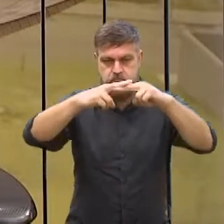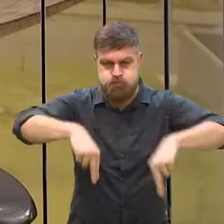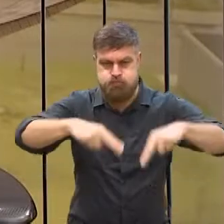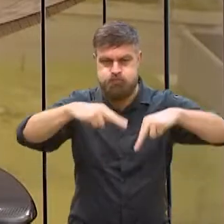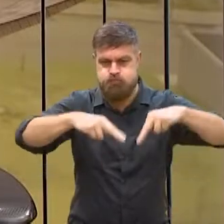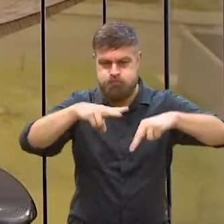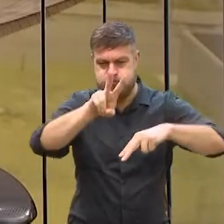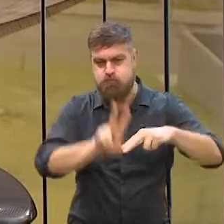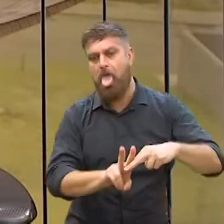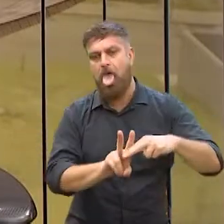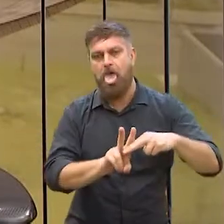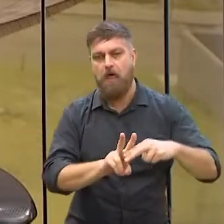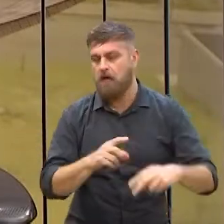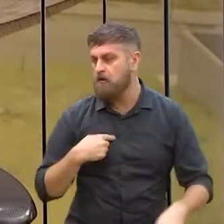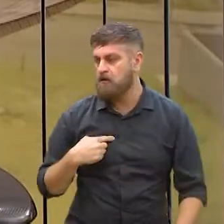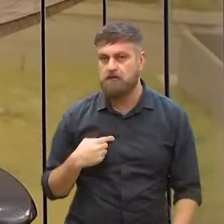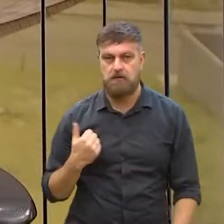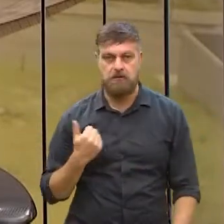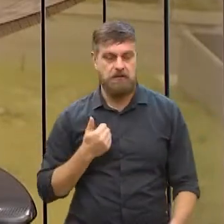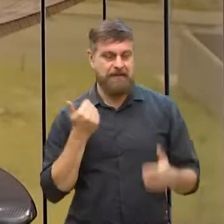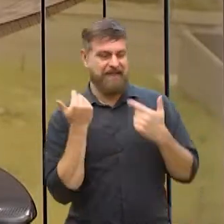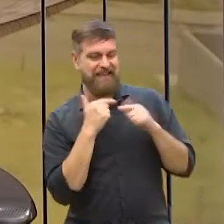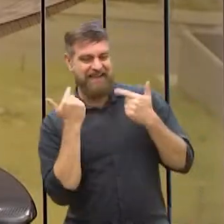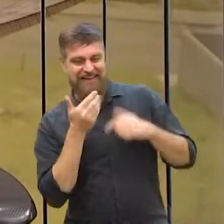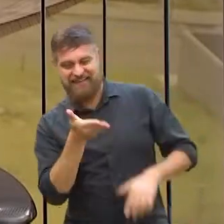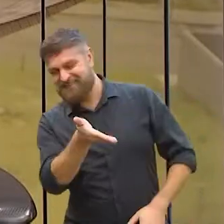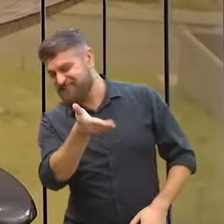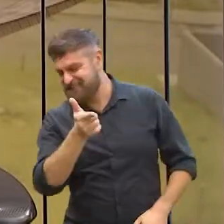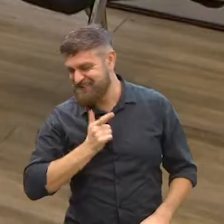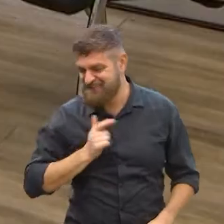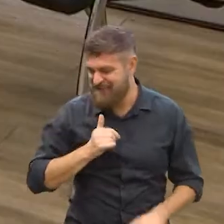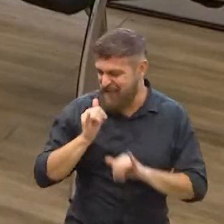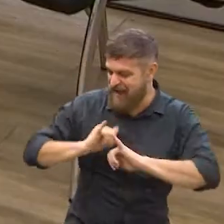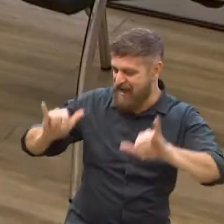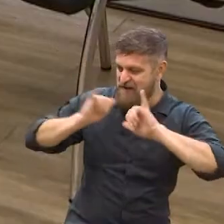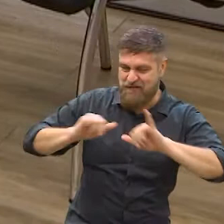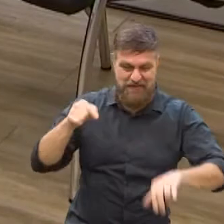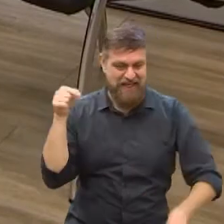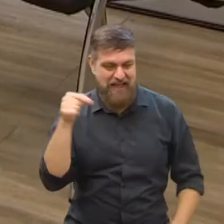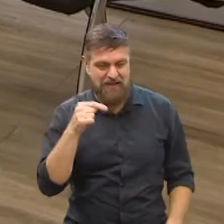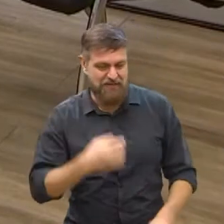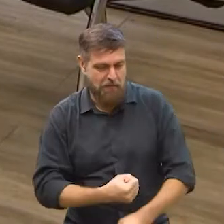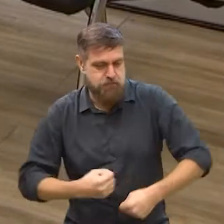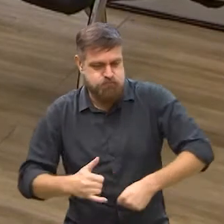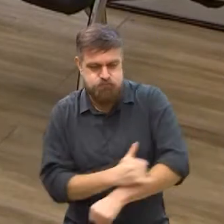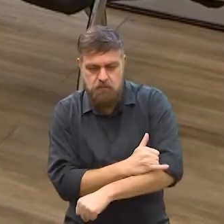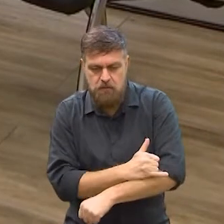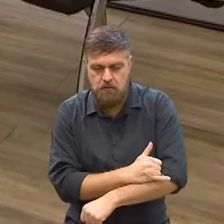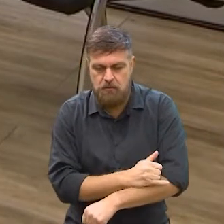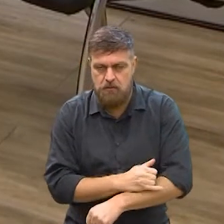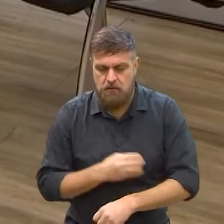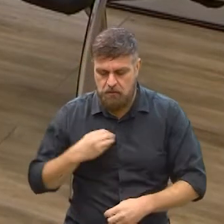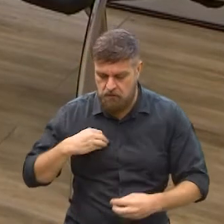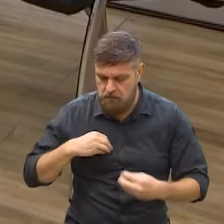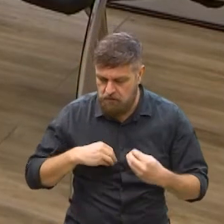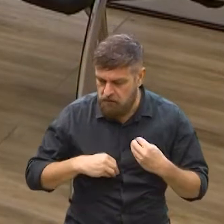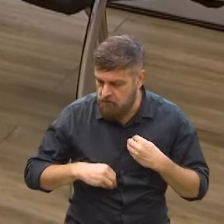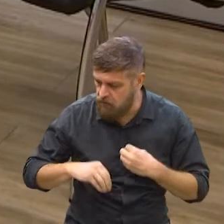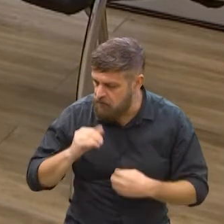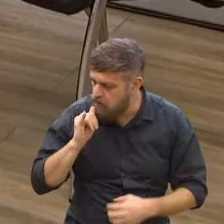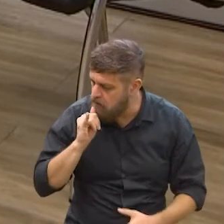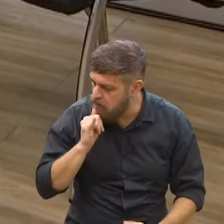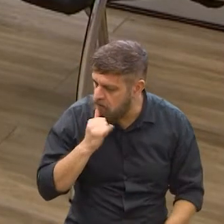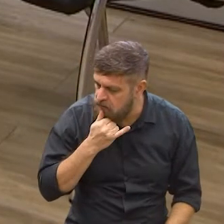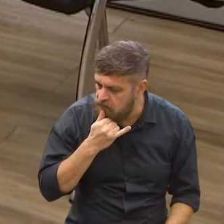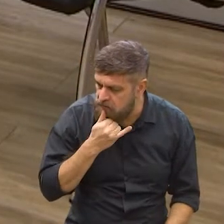obesidade. E ele simplesmente começou a tirar sarro e falou que ia contar para todo mundo. Eu fiquei tão triste, mas tão triste, que eu falei,